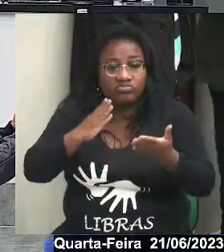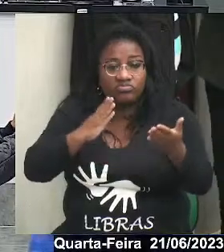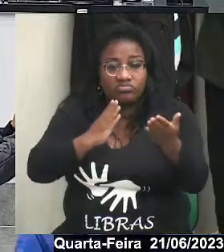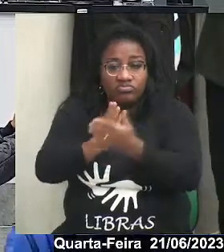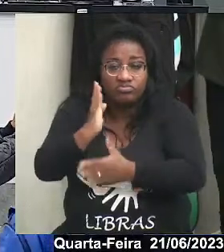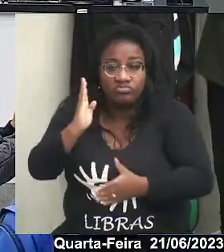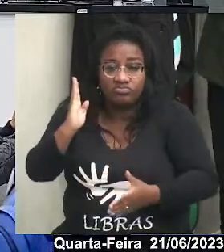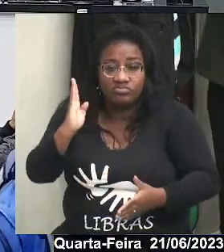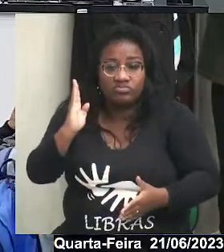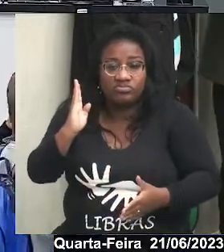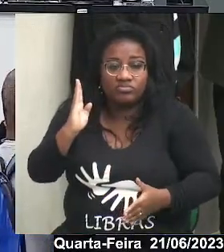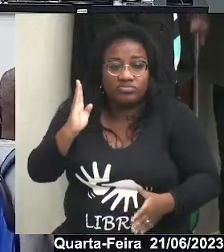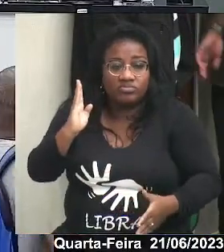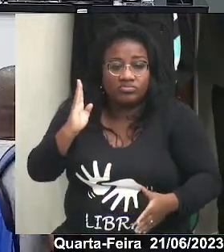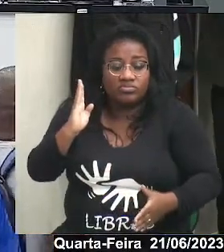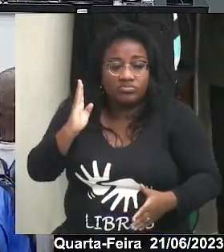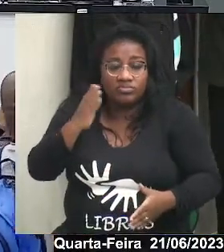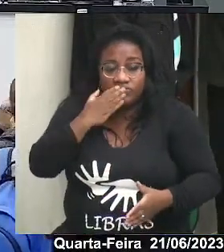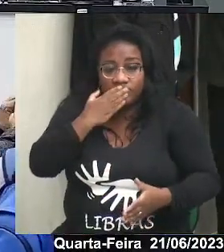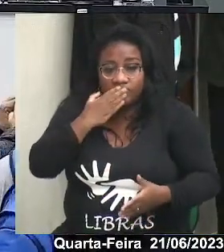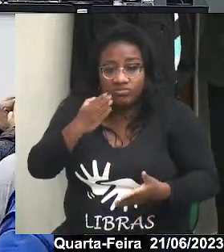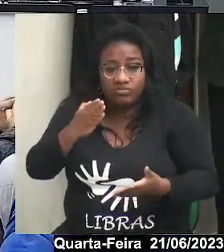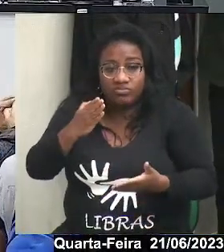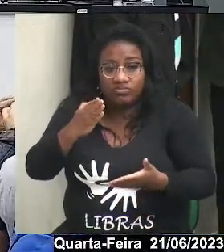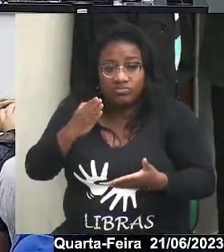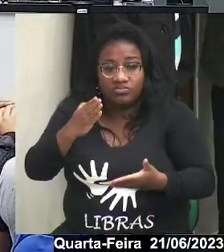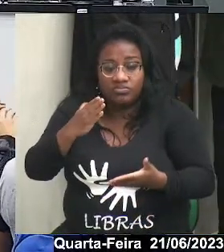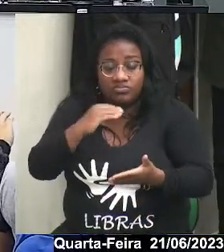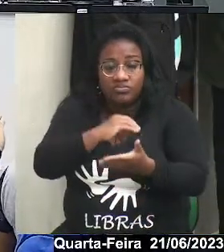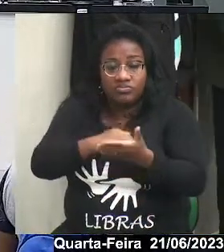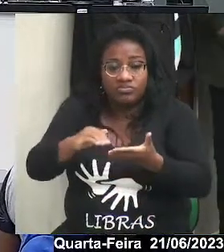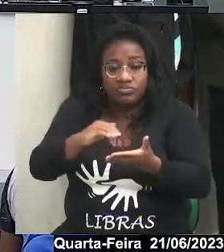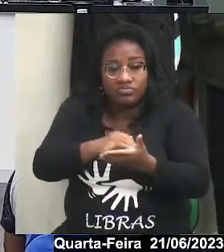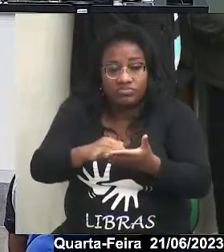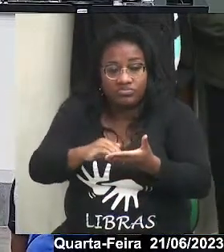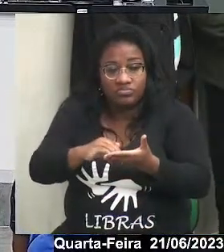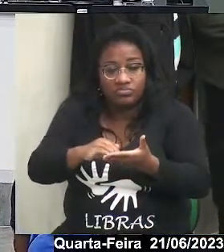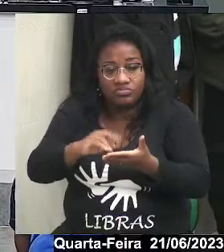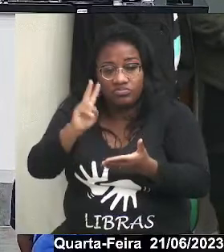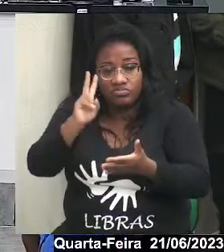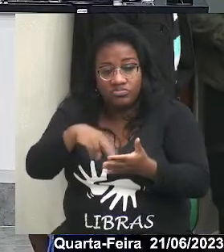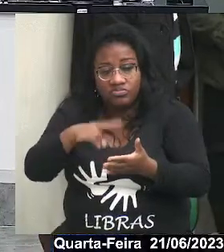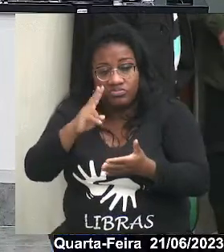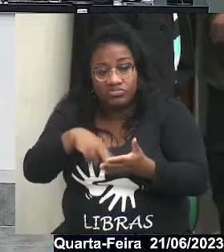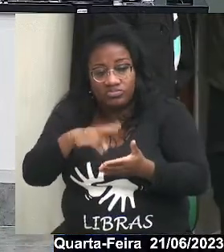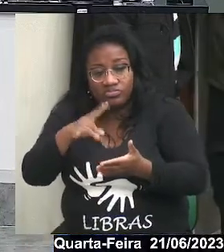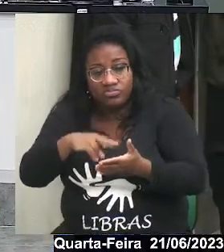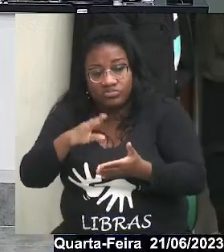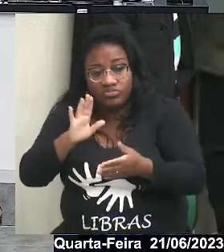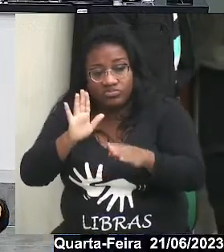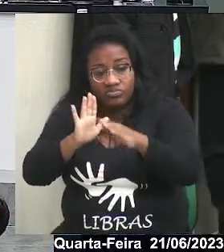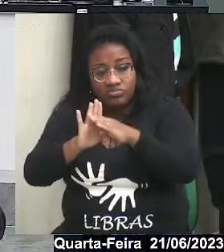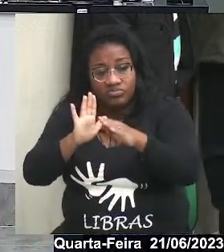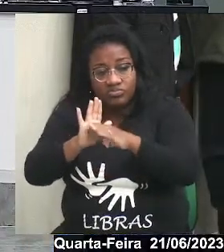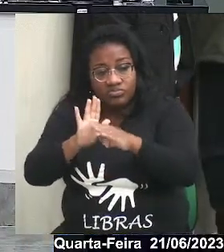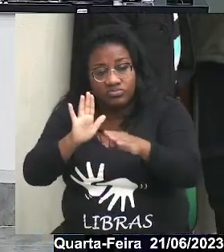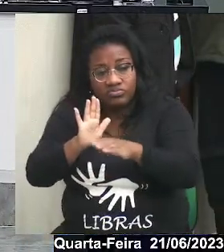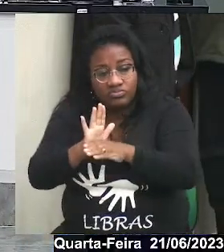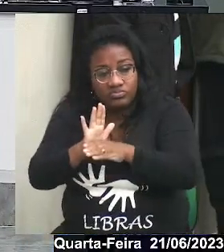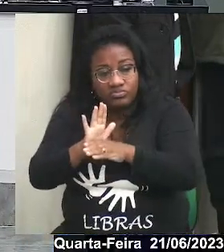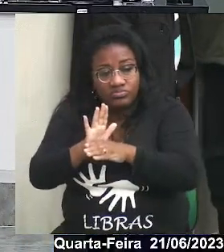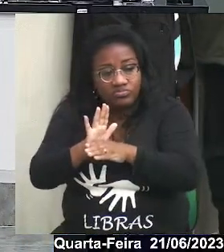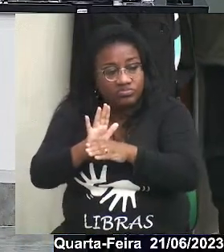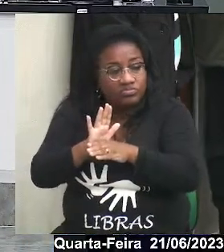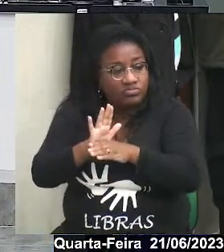está aprovado. Solicito ao senhor secretário que faça a leitura do decreto